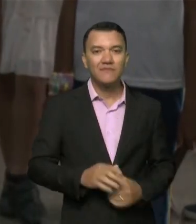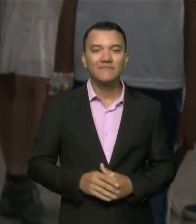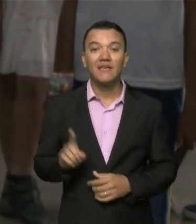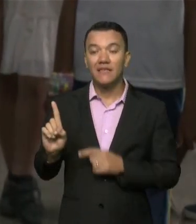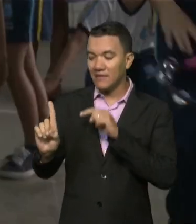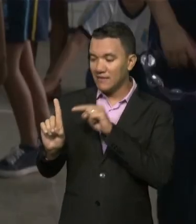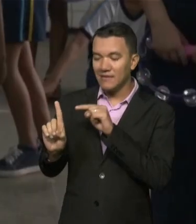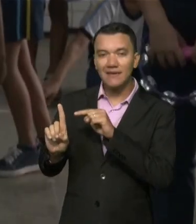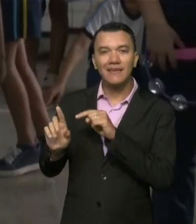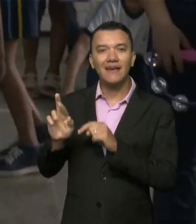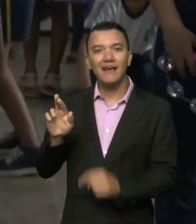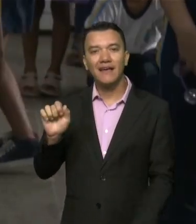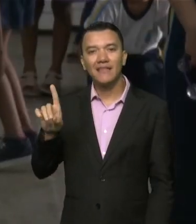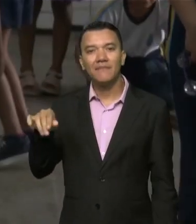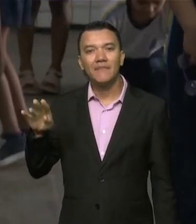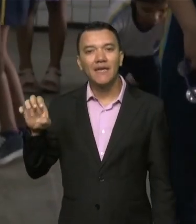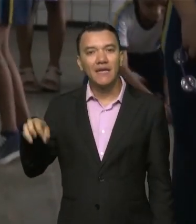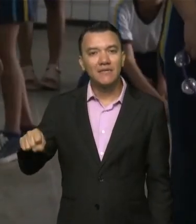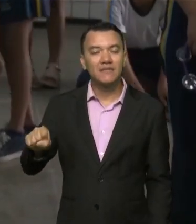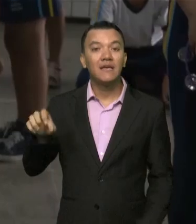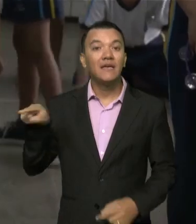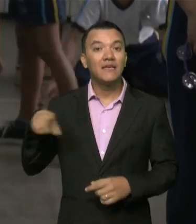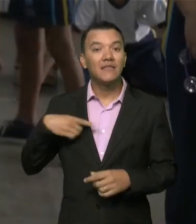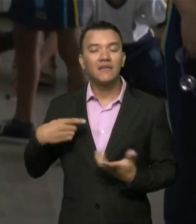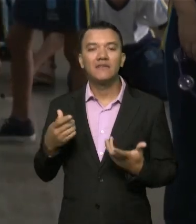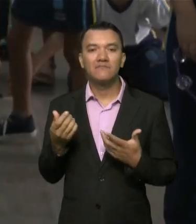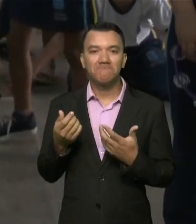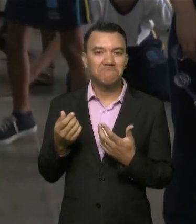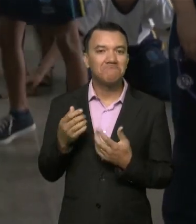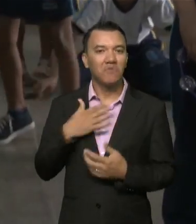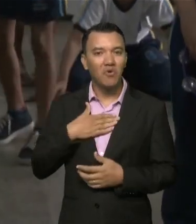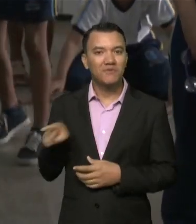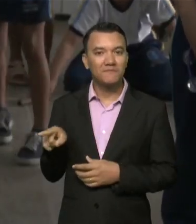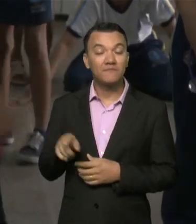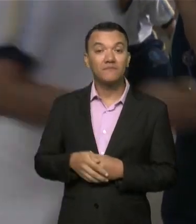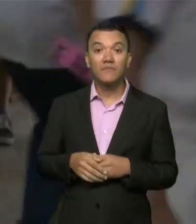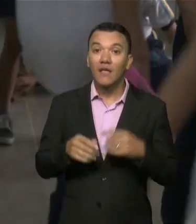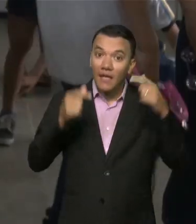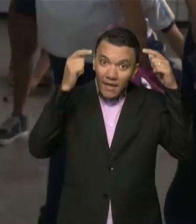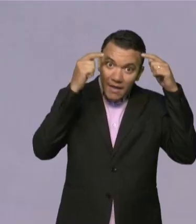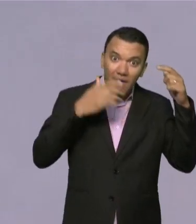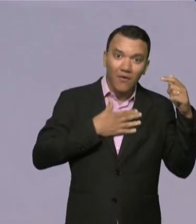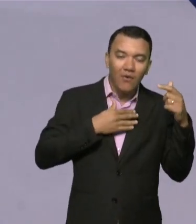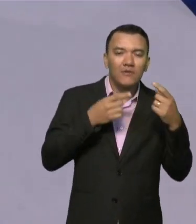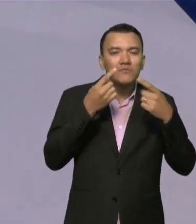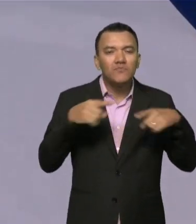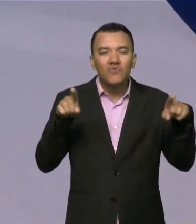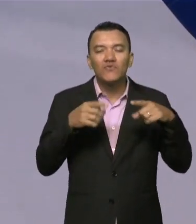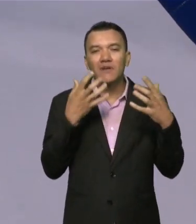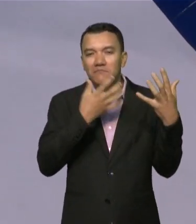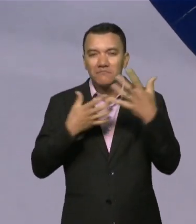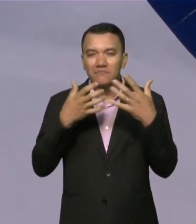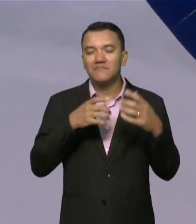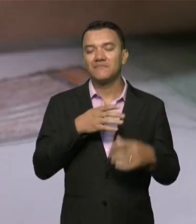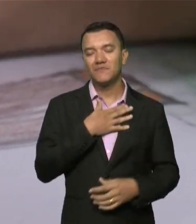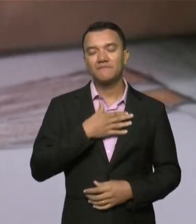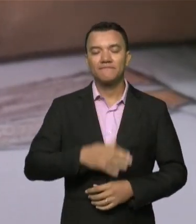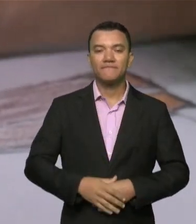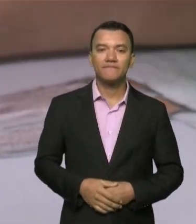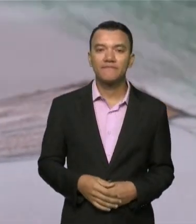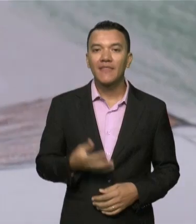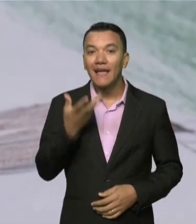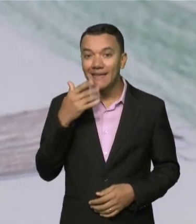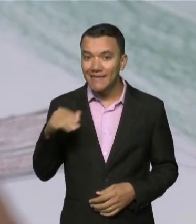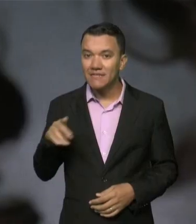o Radamés. Eu gosto do rei porque é poderoso e eu gosto da ópera. As crianças protagonistas